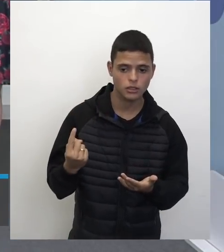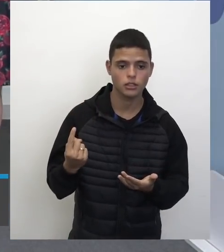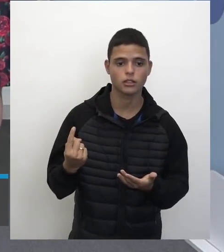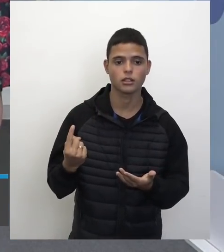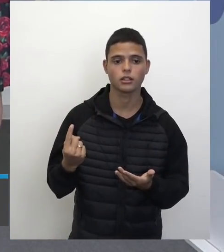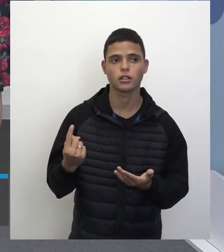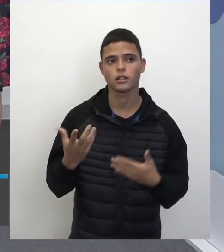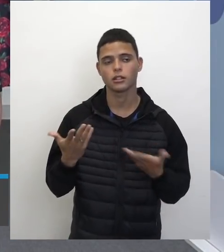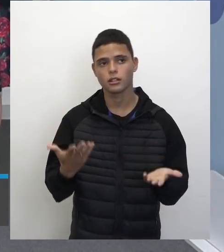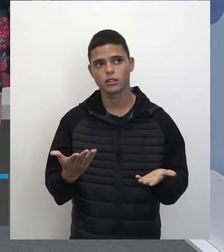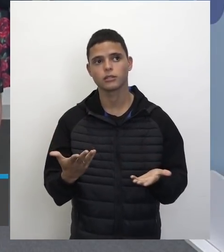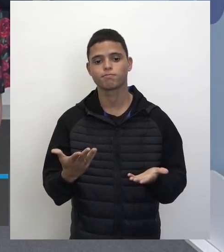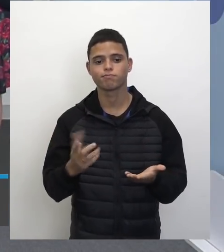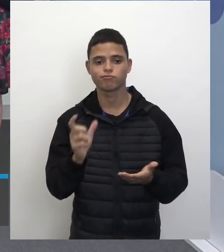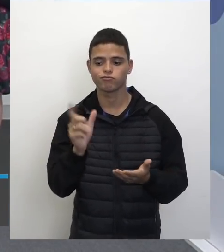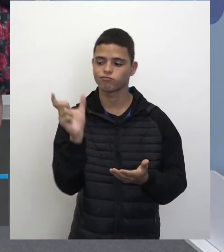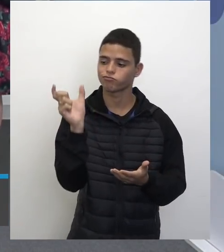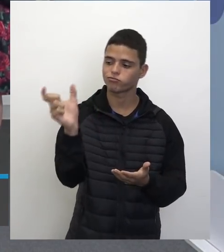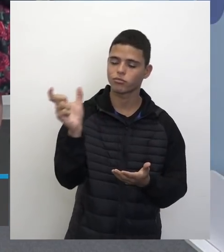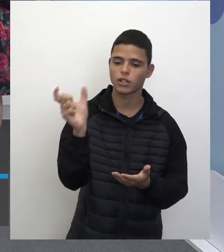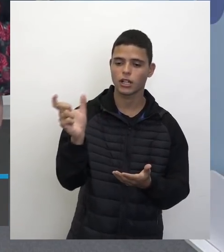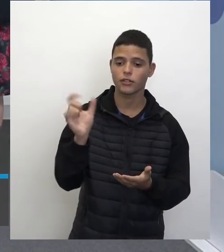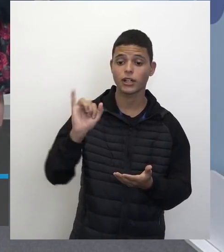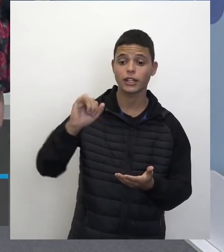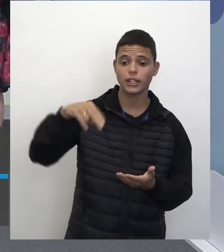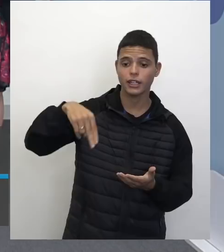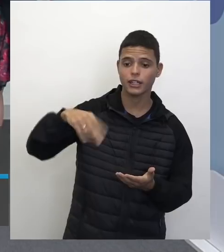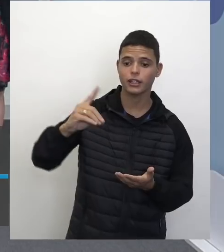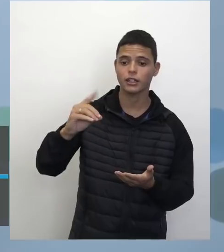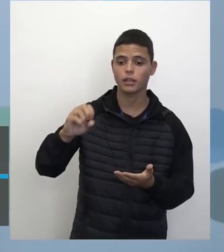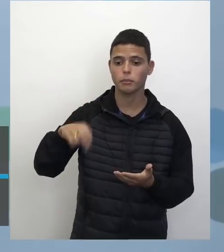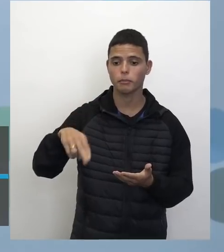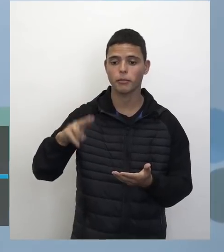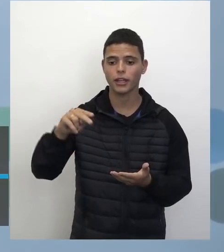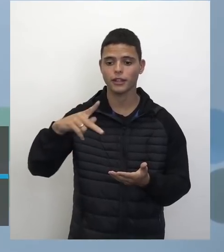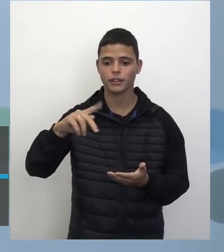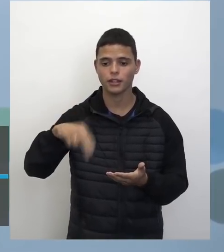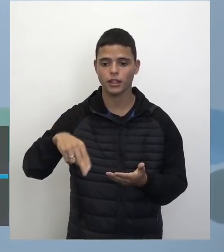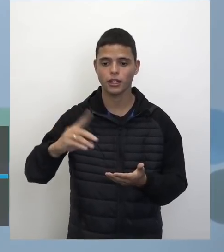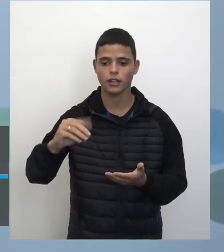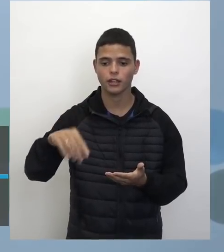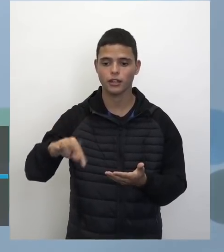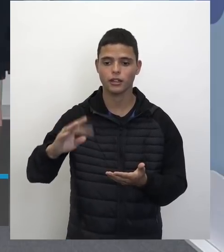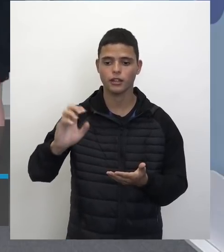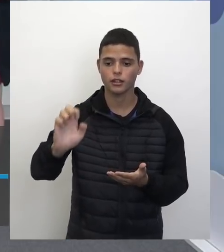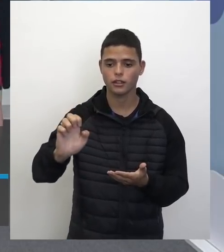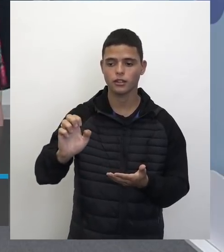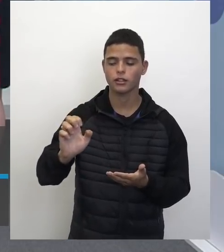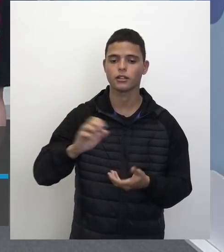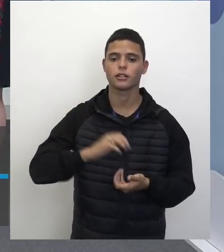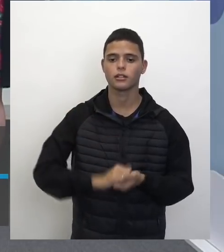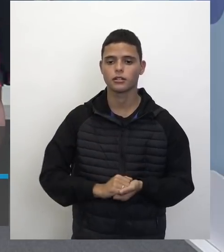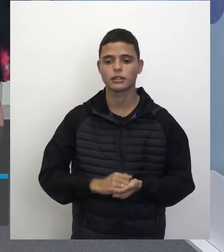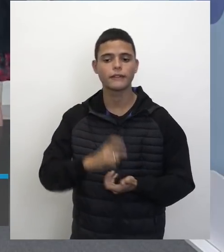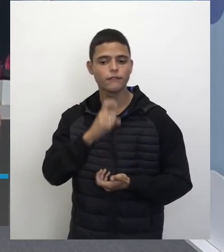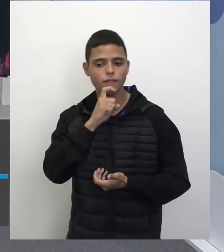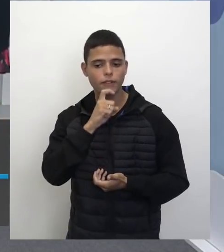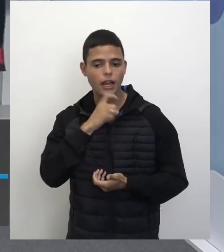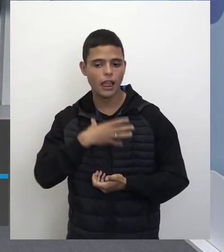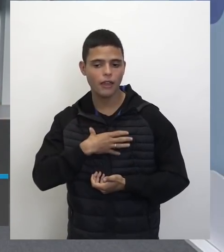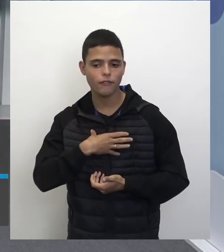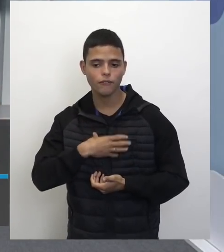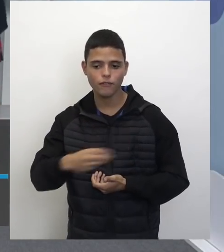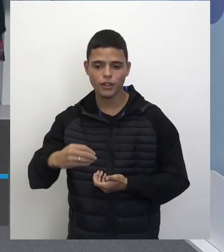sei se é a melhor palavra. Né? Elas juntam umas com as outras, são... talvez dependente seja melhor Gostei mesmo. aqui, ó, verde, filha do Hulk, exatamente. Eu ia comentar sou a